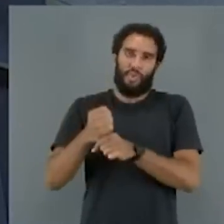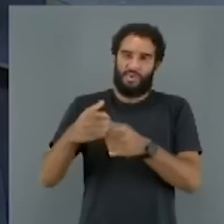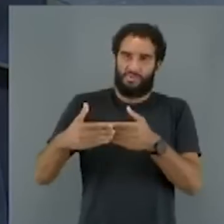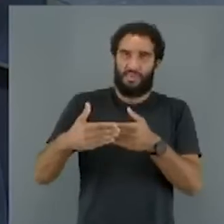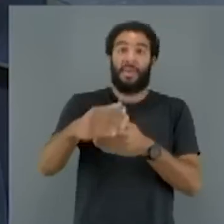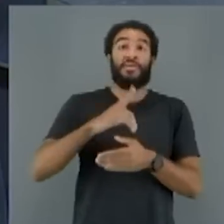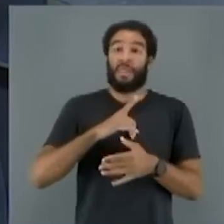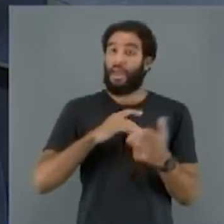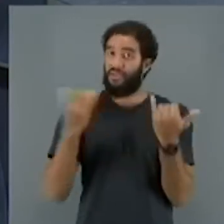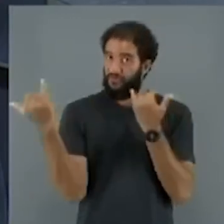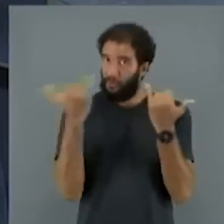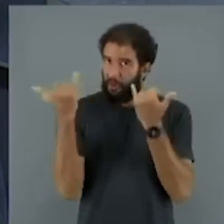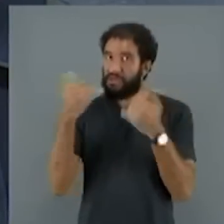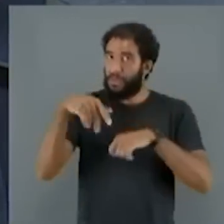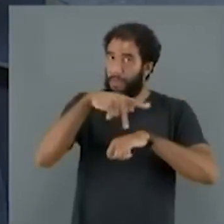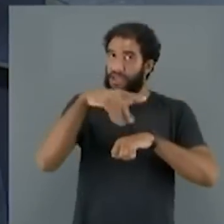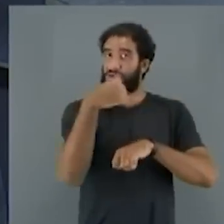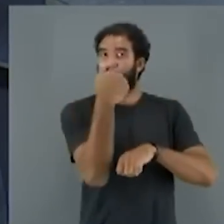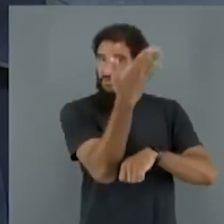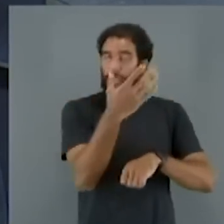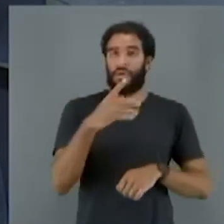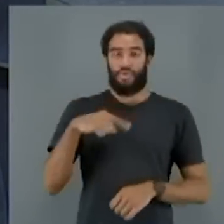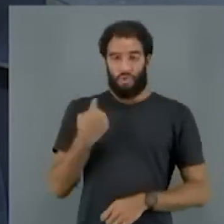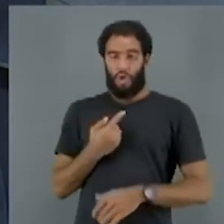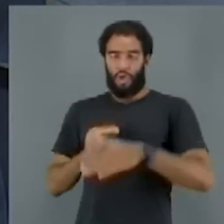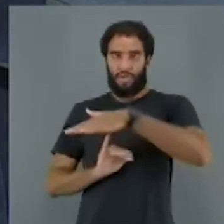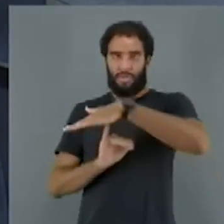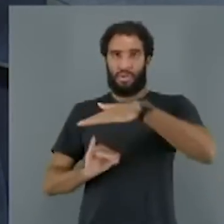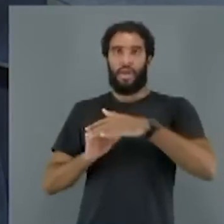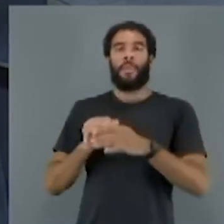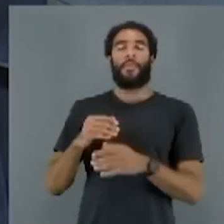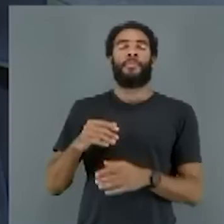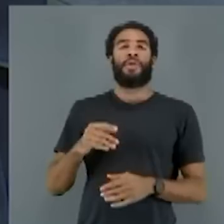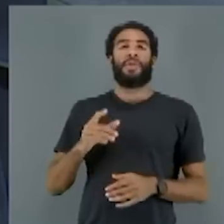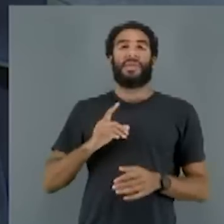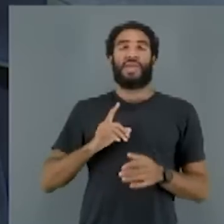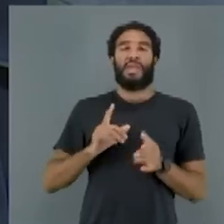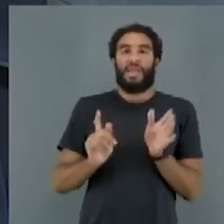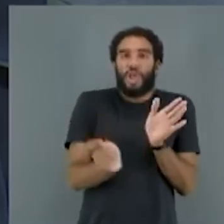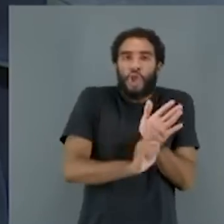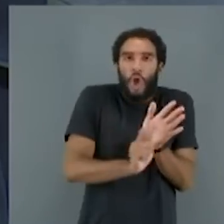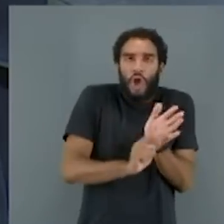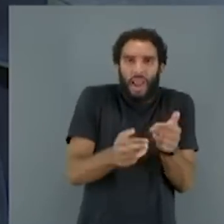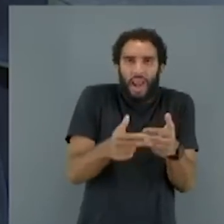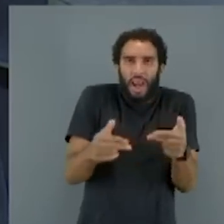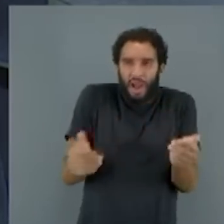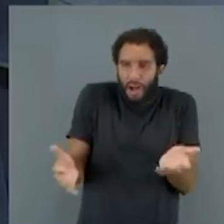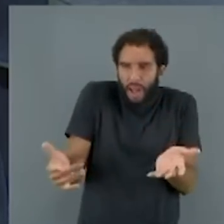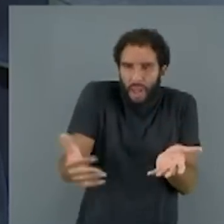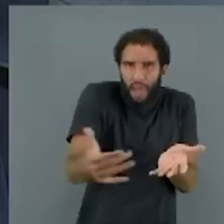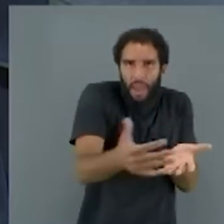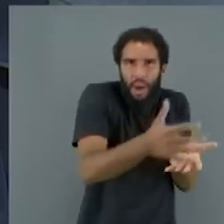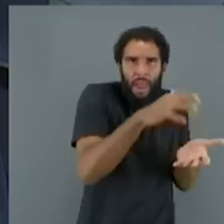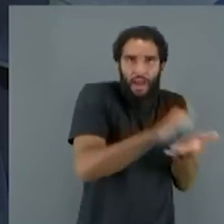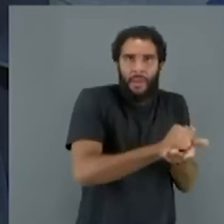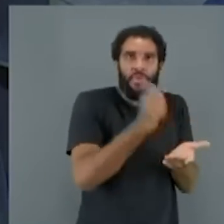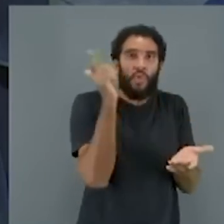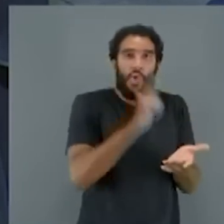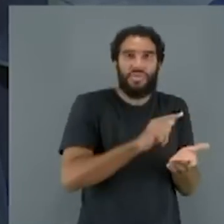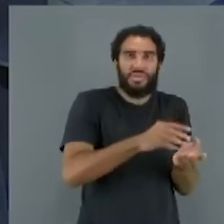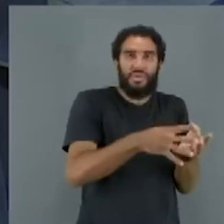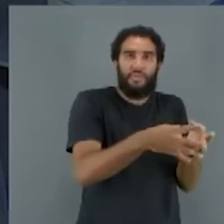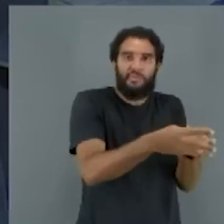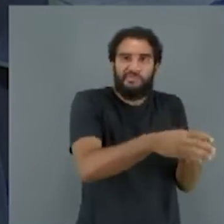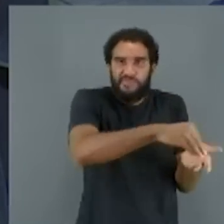dados internacionais, somos a instituição que mais apreendeu droga no mundo. Apesar de termos apenas 2% do